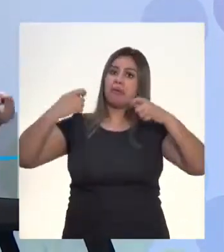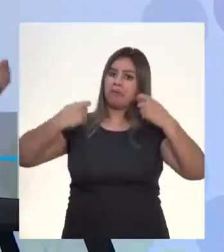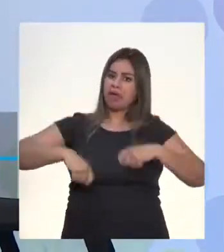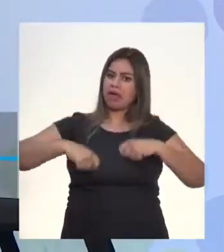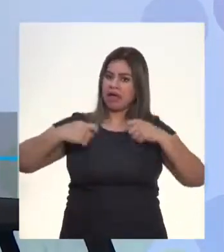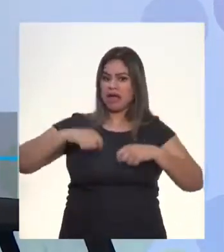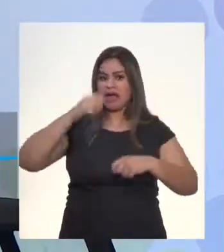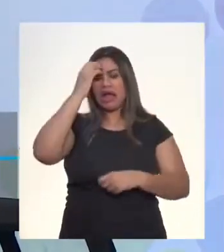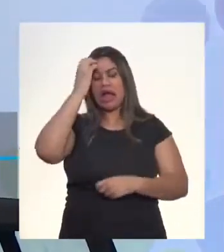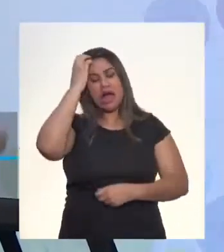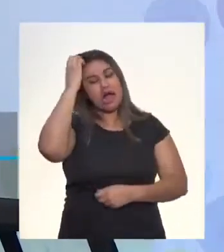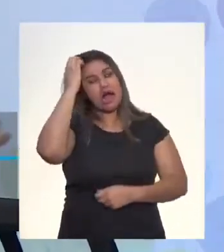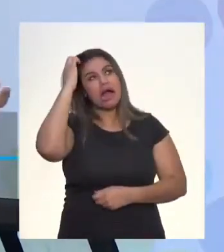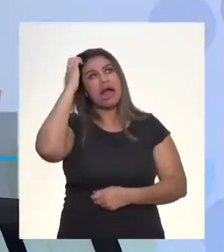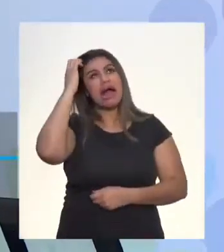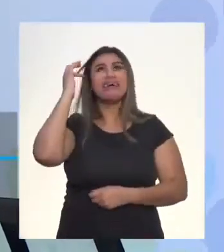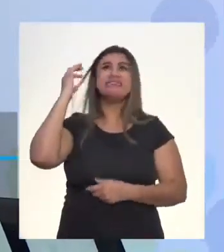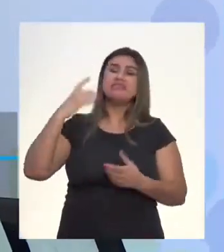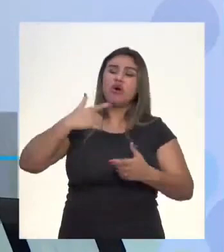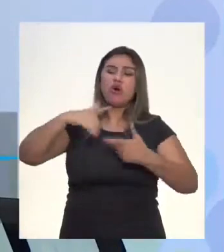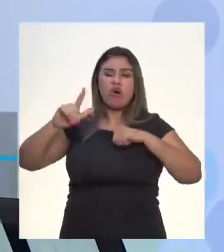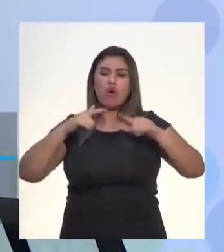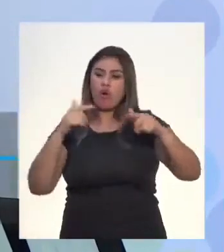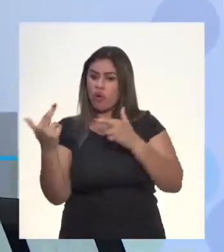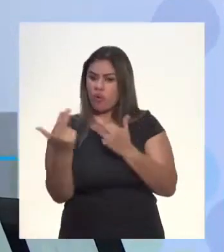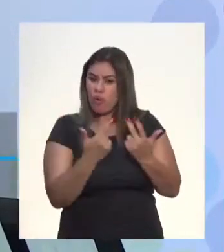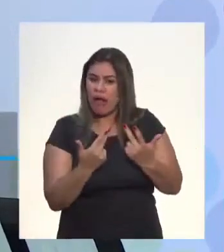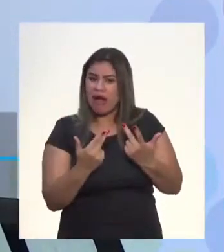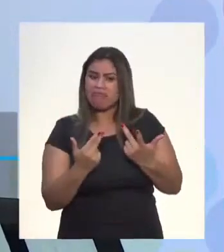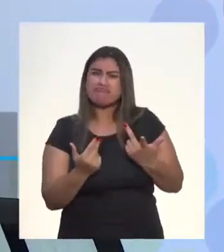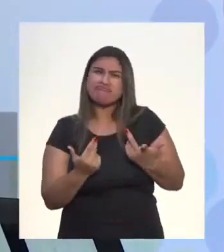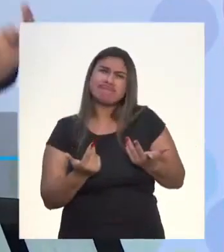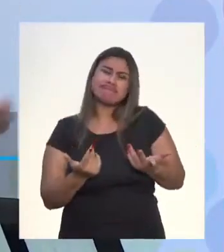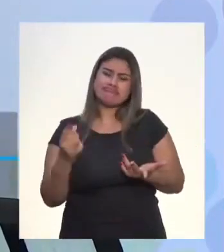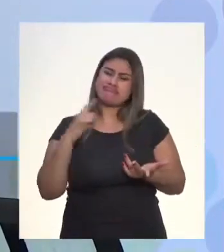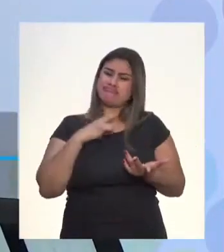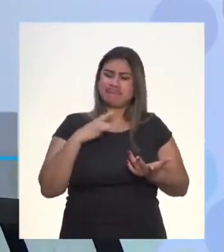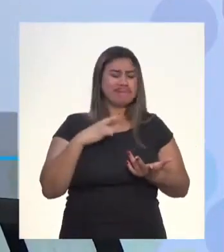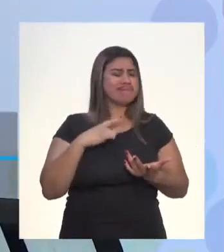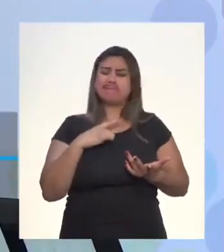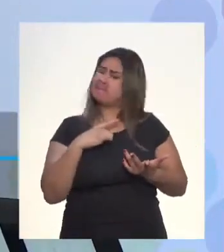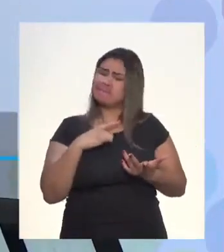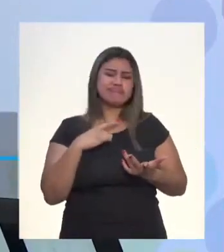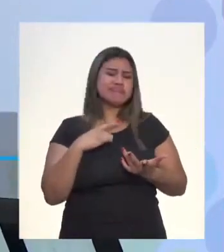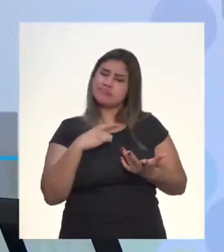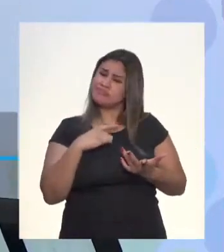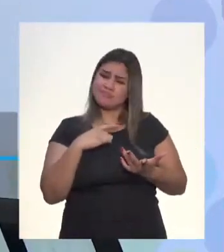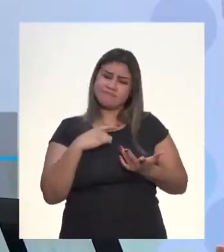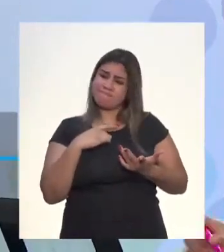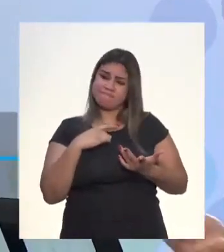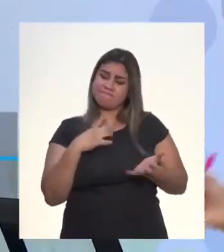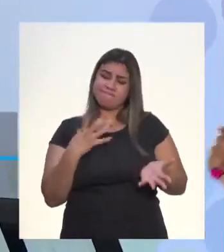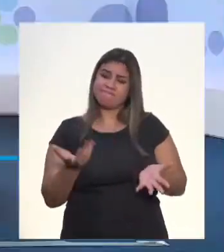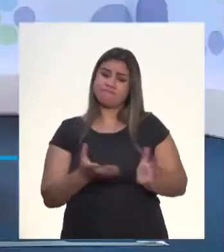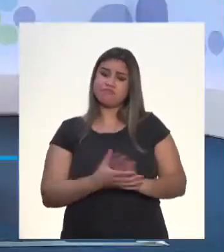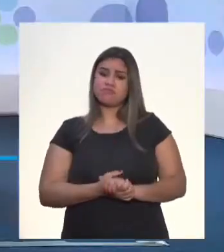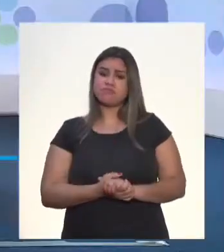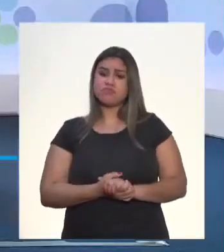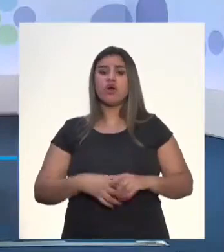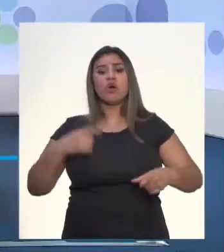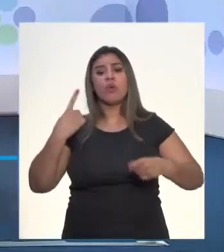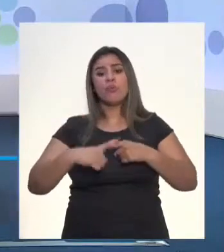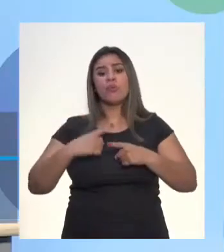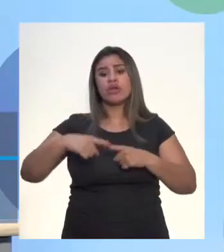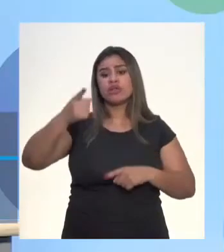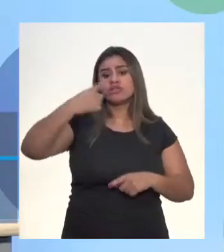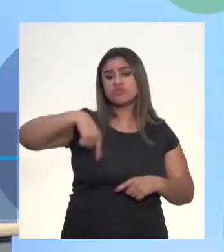que se estende a outras esferas. Não é algo que se estende a outras realidades além da minha. Porque nós trabalhamos,